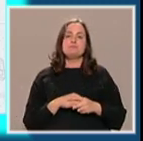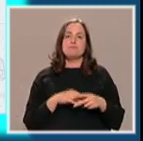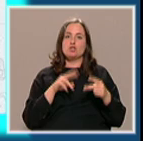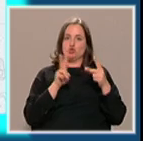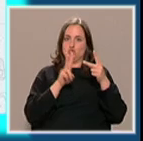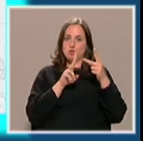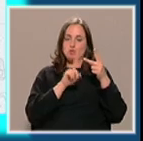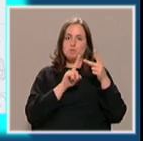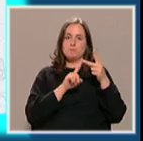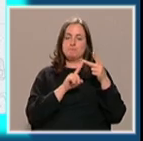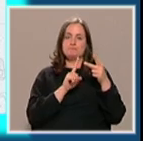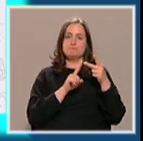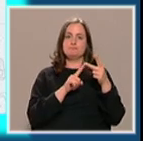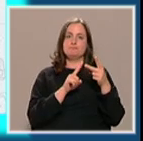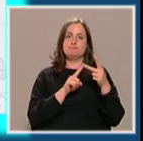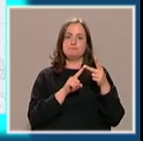Segunda,